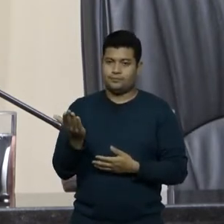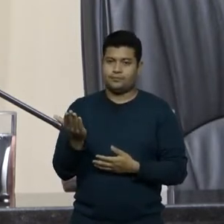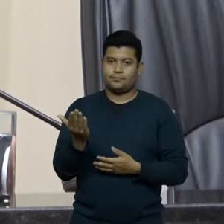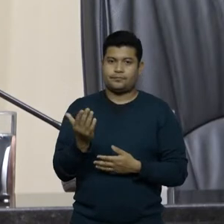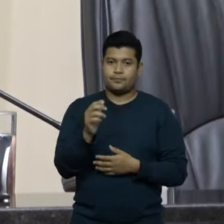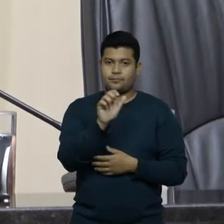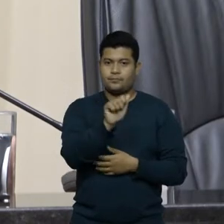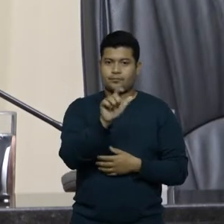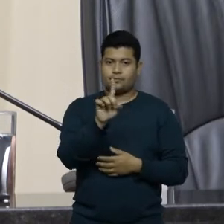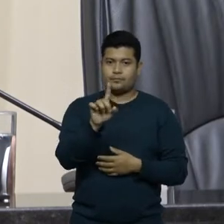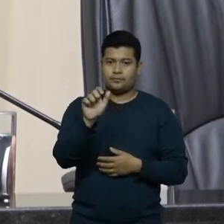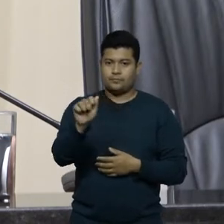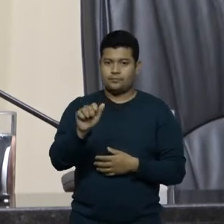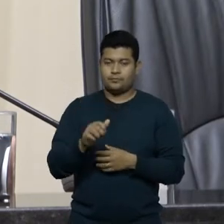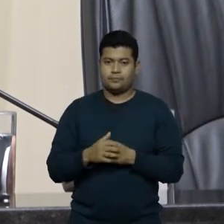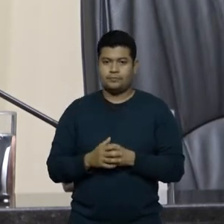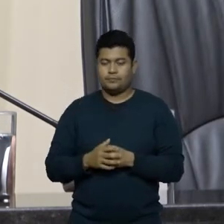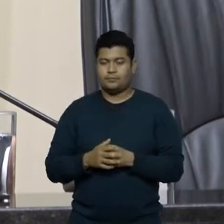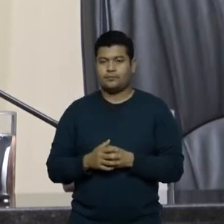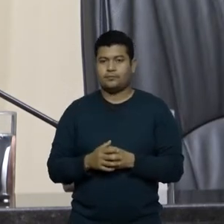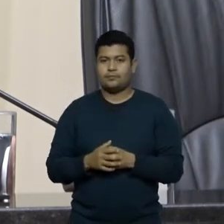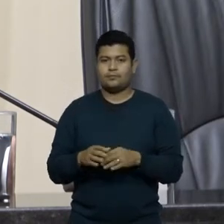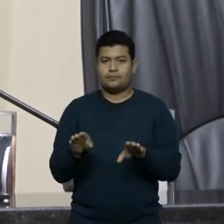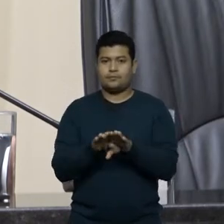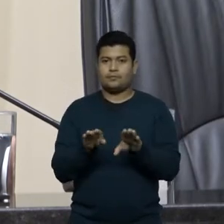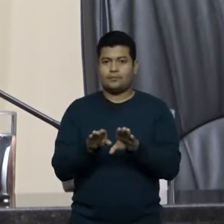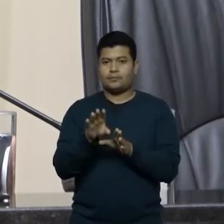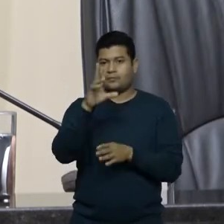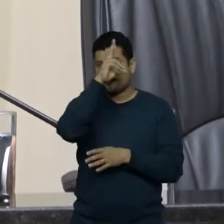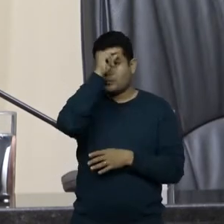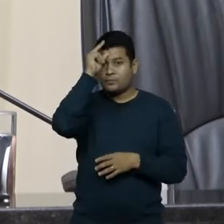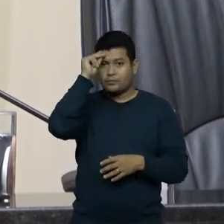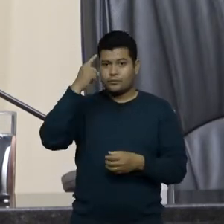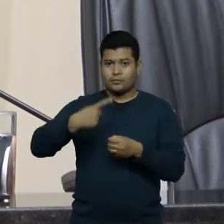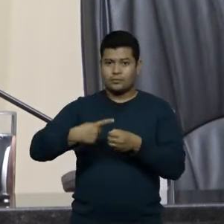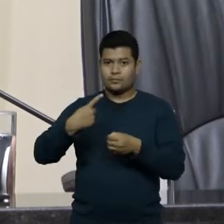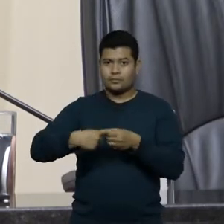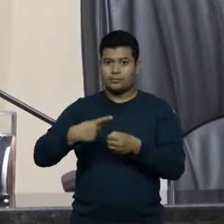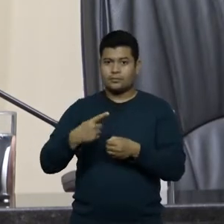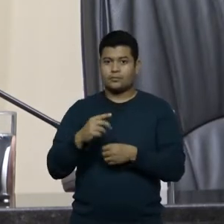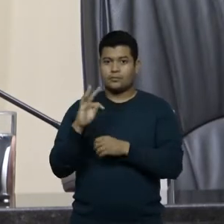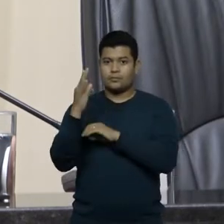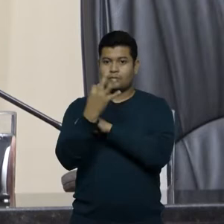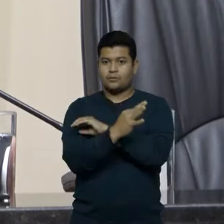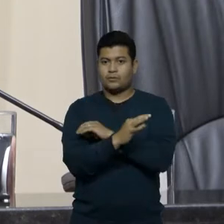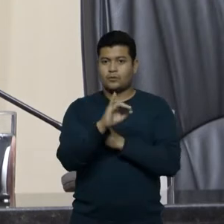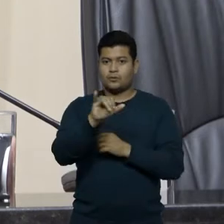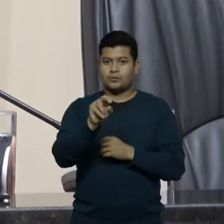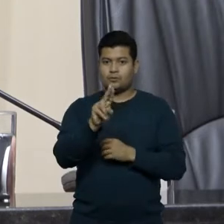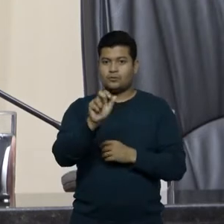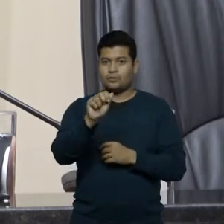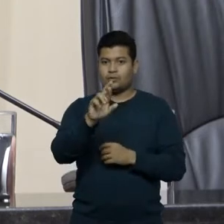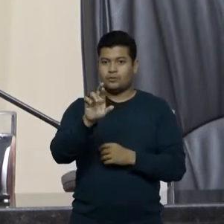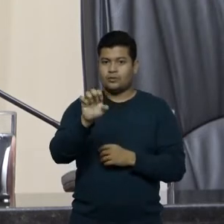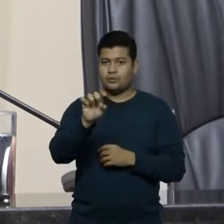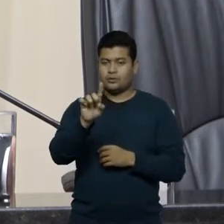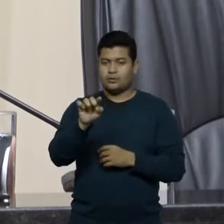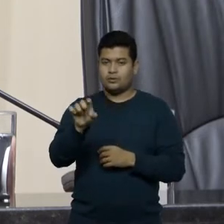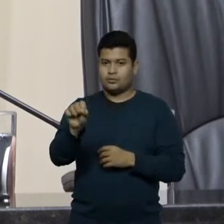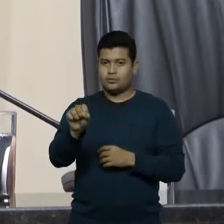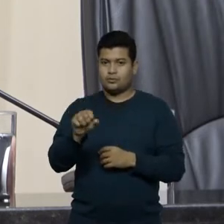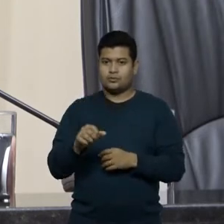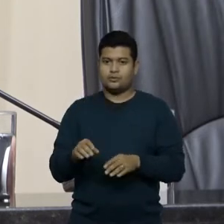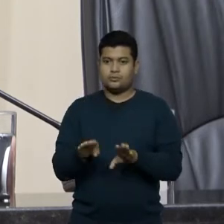deputada Oi Luca e excelentíssimo prefeito do município de tubarão Juarez Carlos ponticelli e o